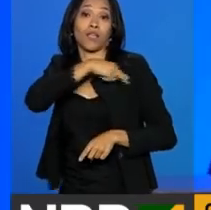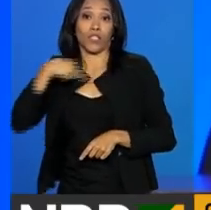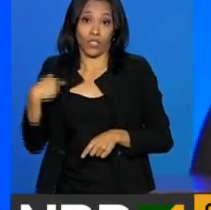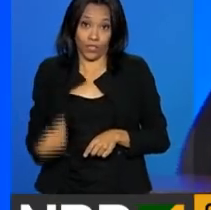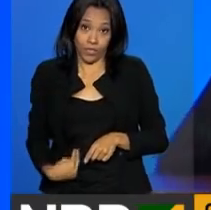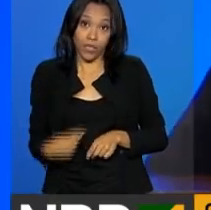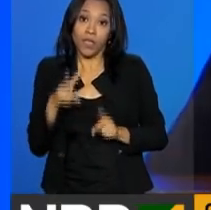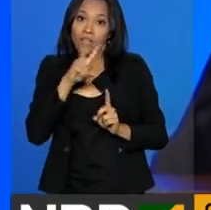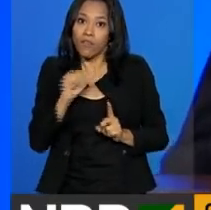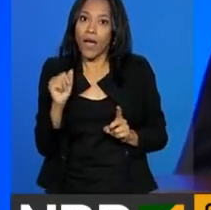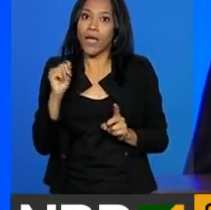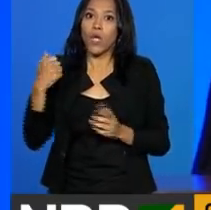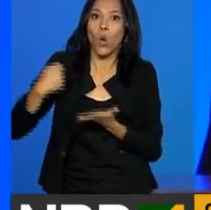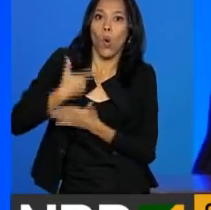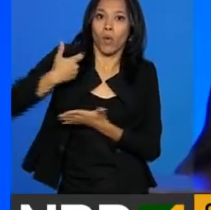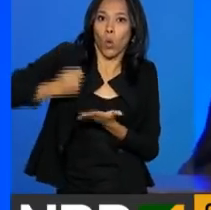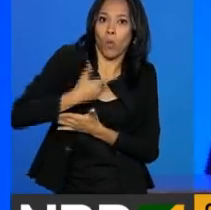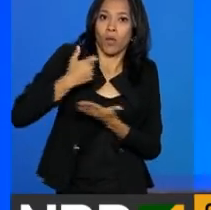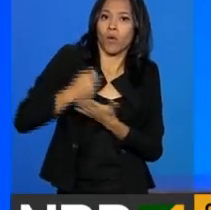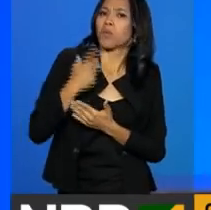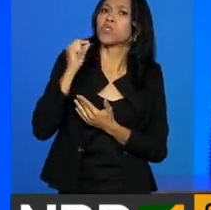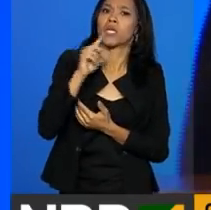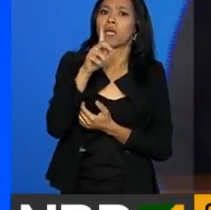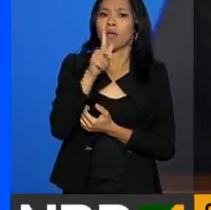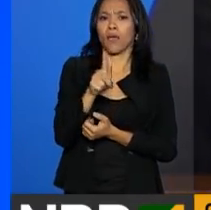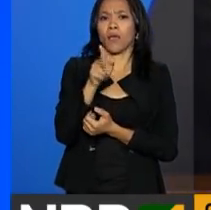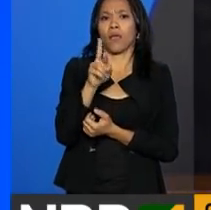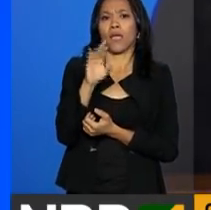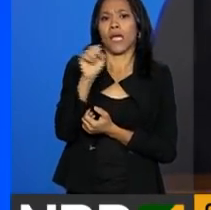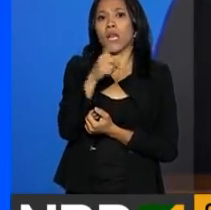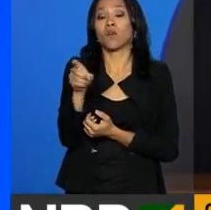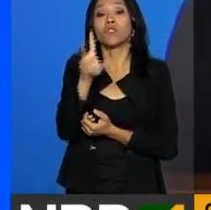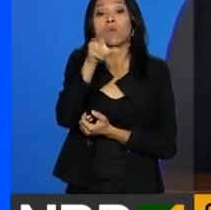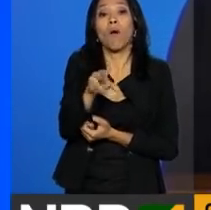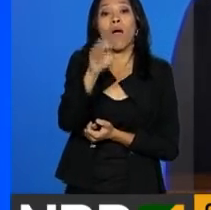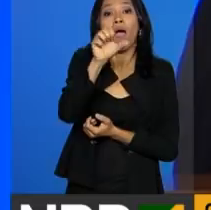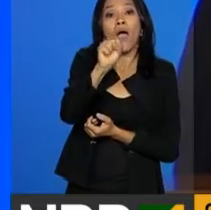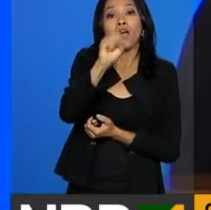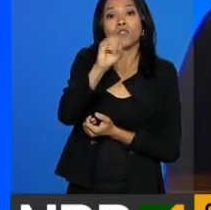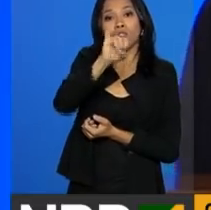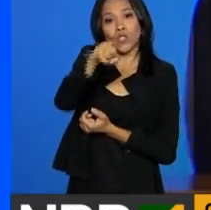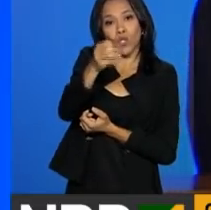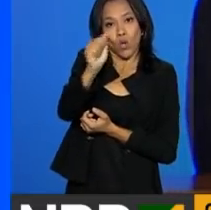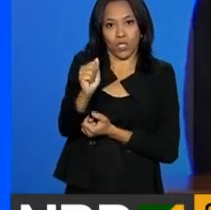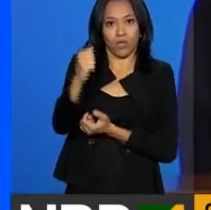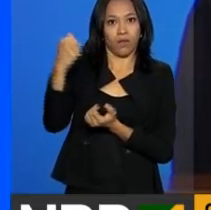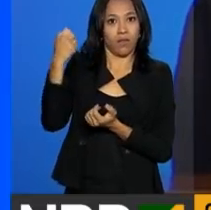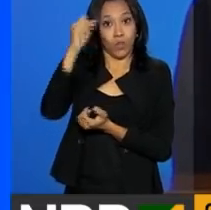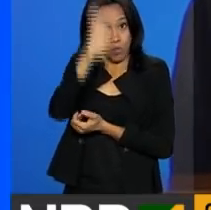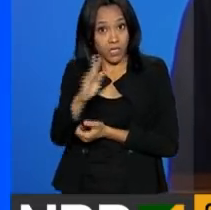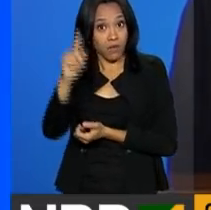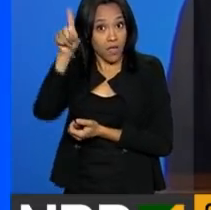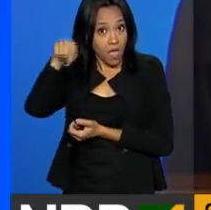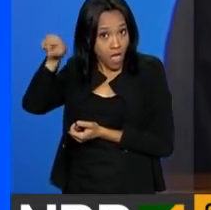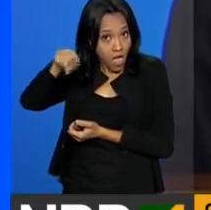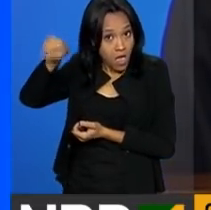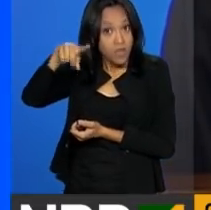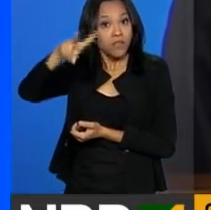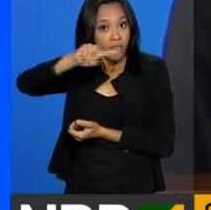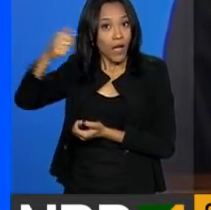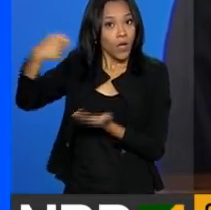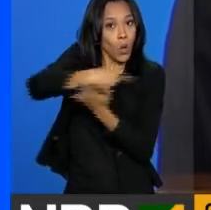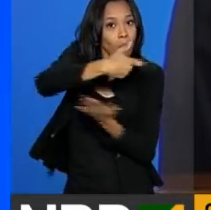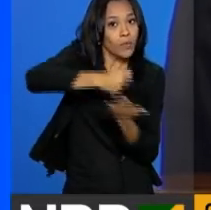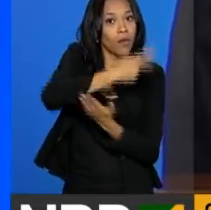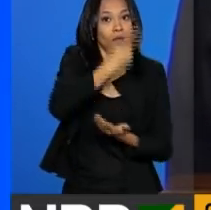vai aumentar muita compra de grãos a compra de soja por exemplo é do brasil portanto vai incrementar mais ainda a